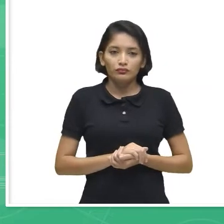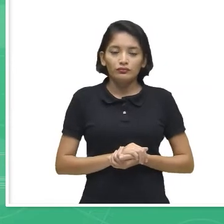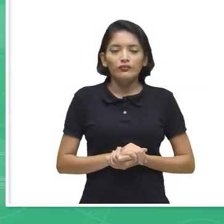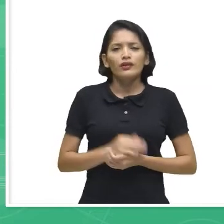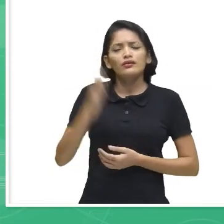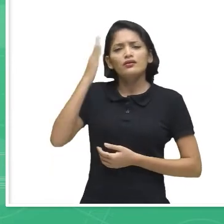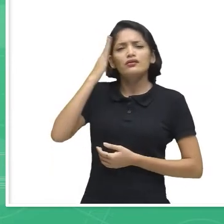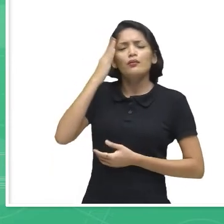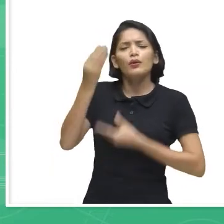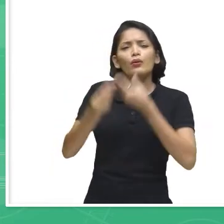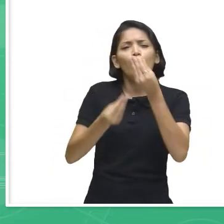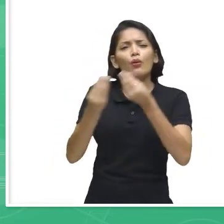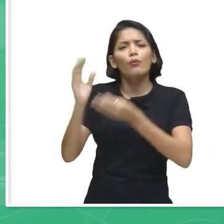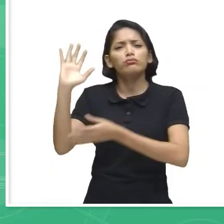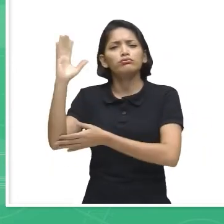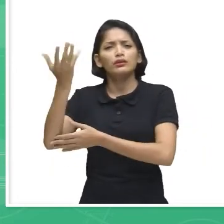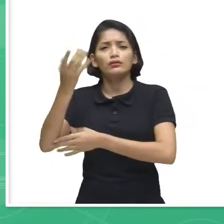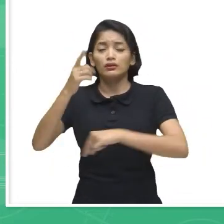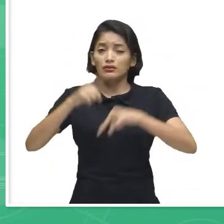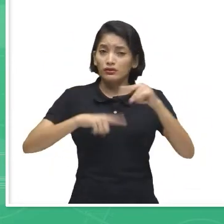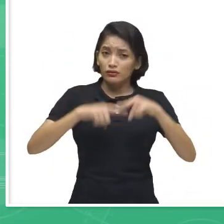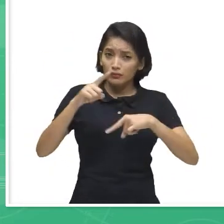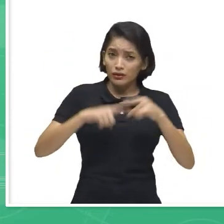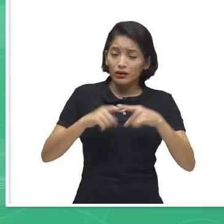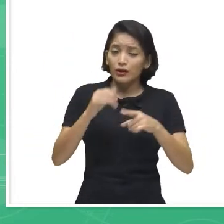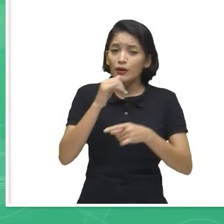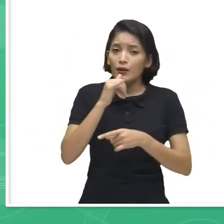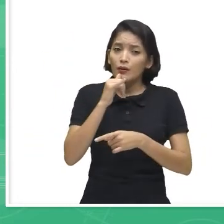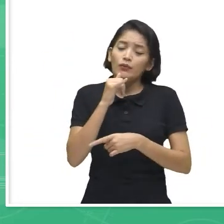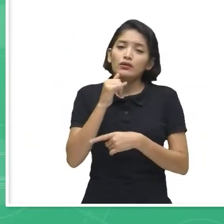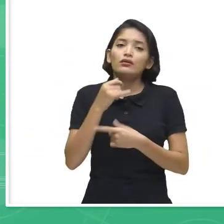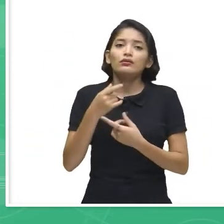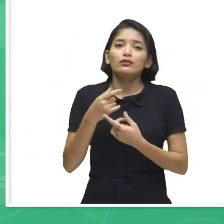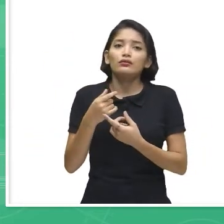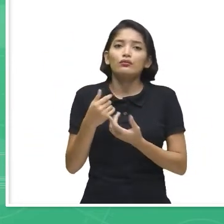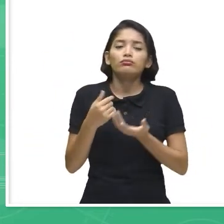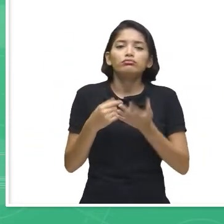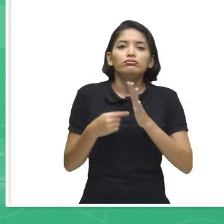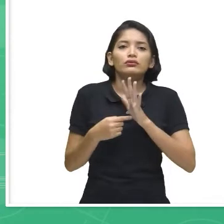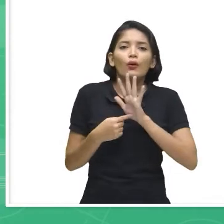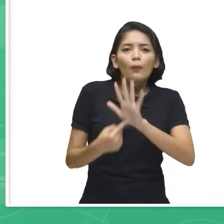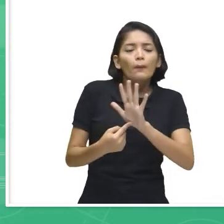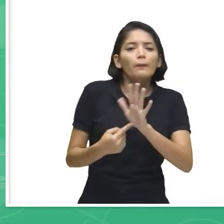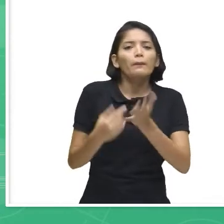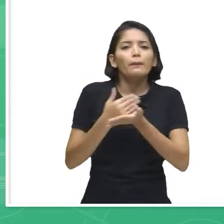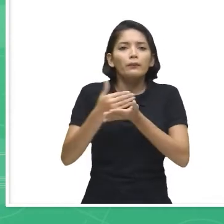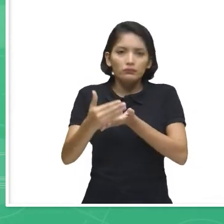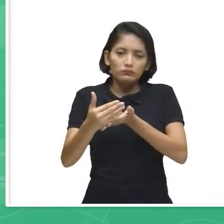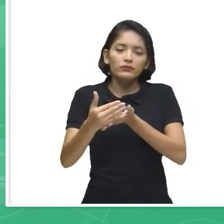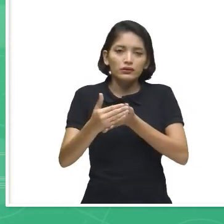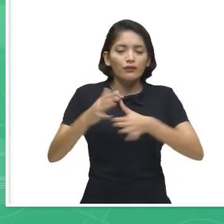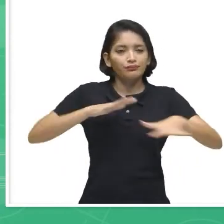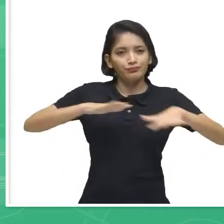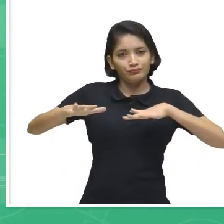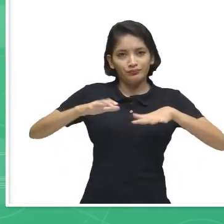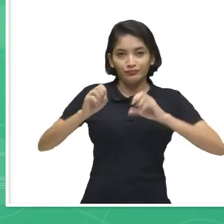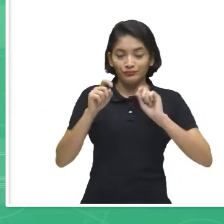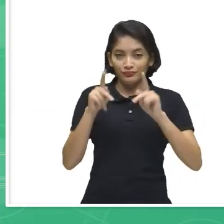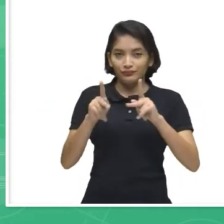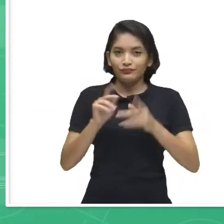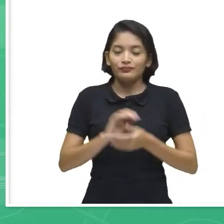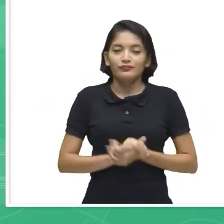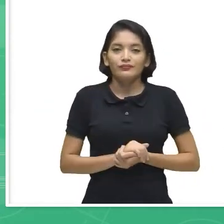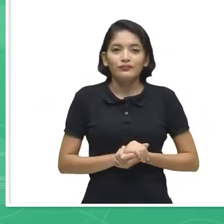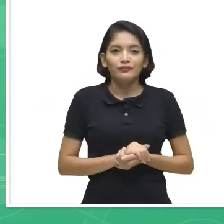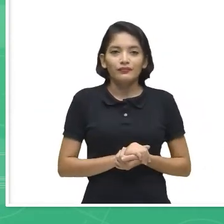verificar o que acontece com essa carga Qzinho quando eu coloco ela para se movimentar nessa diferença de potencial. Ok? Vamos